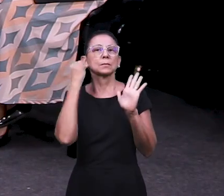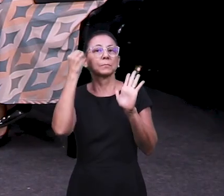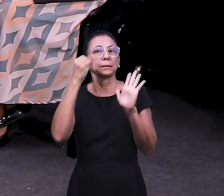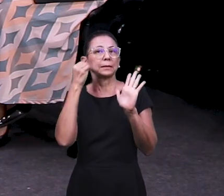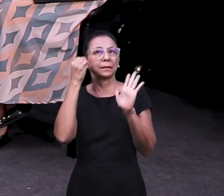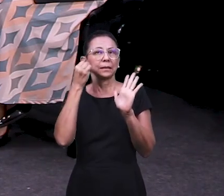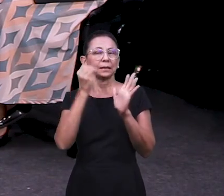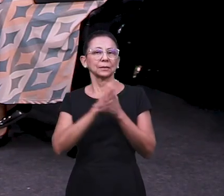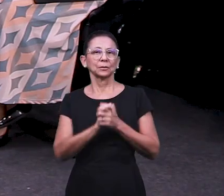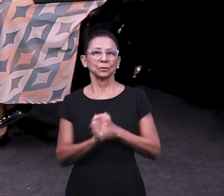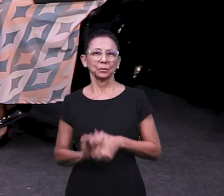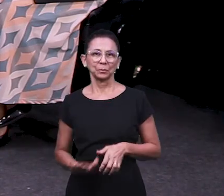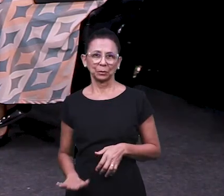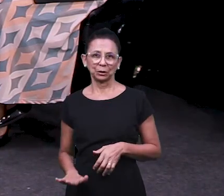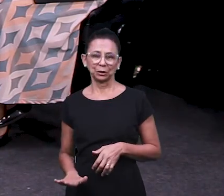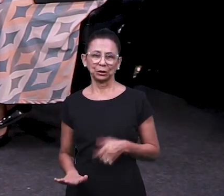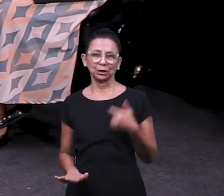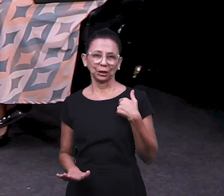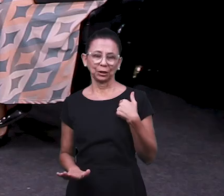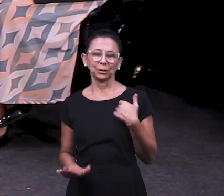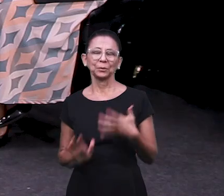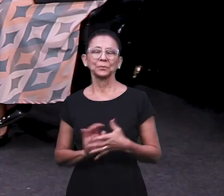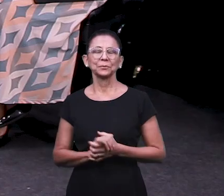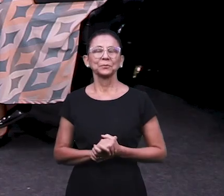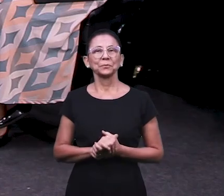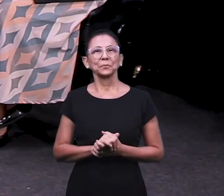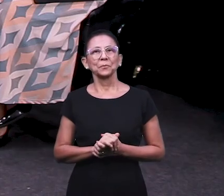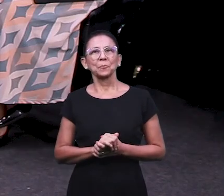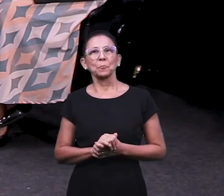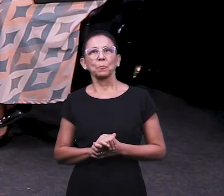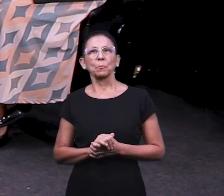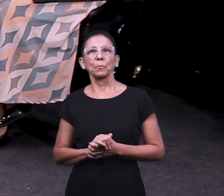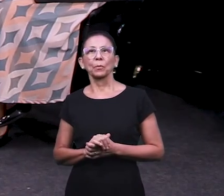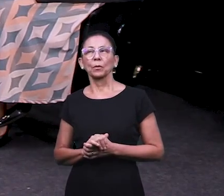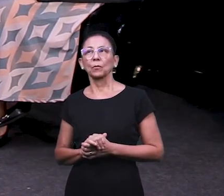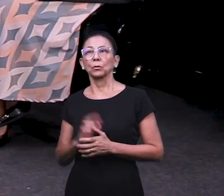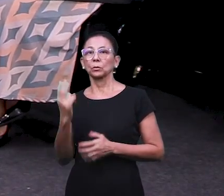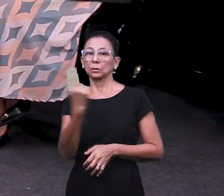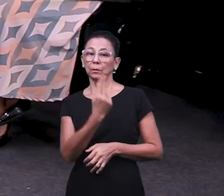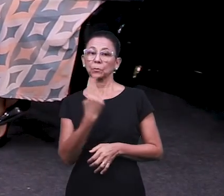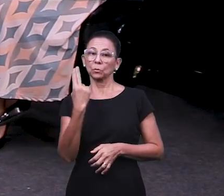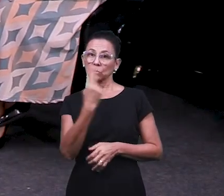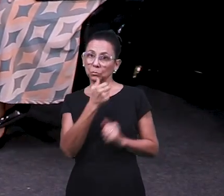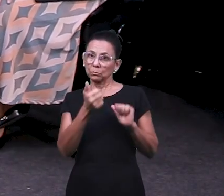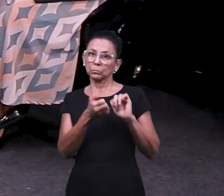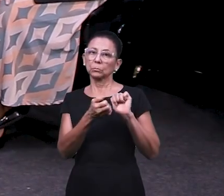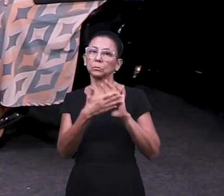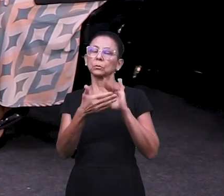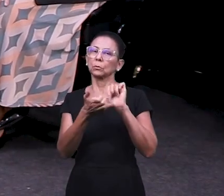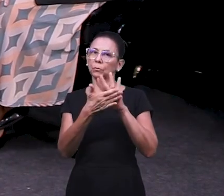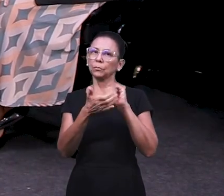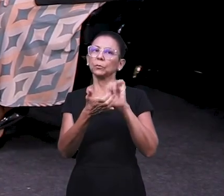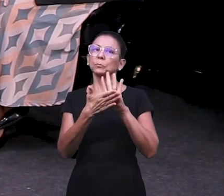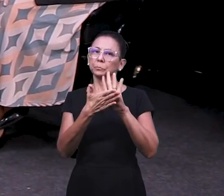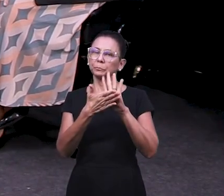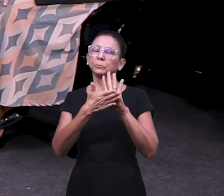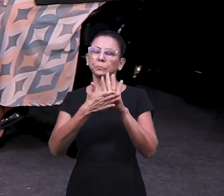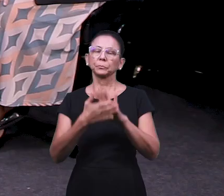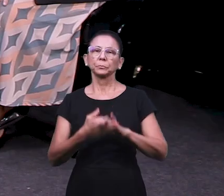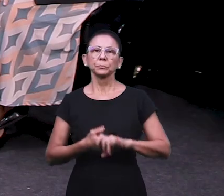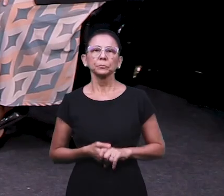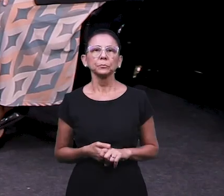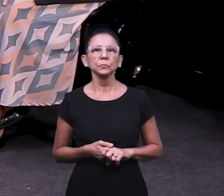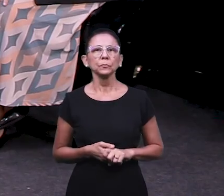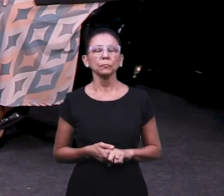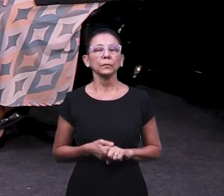eu era menorzinha, o Senhor falou que estaria me usando muito no louvor, né? E que